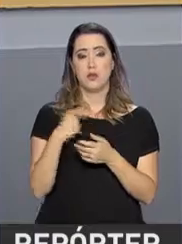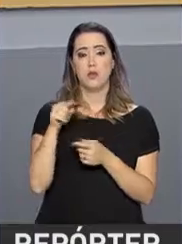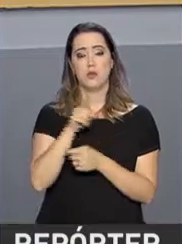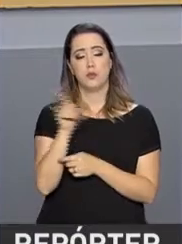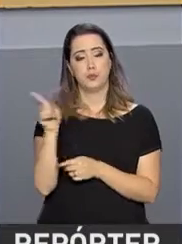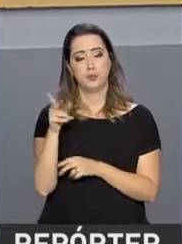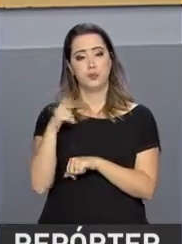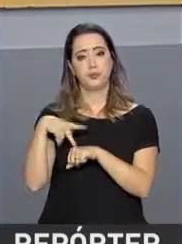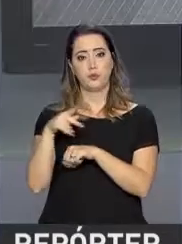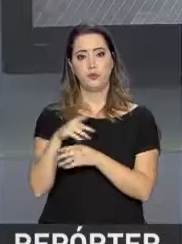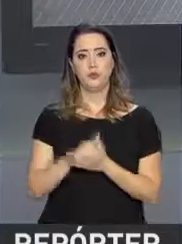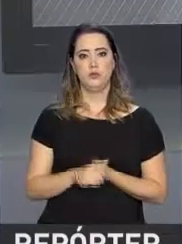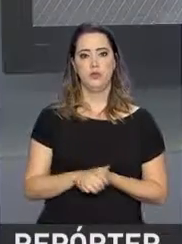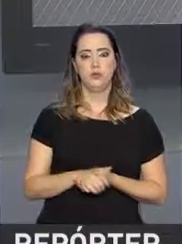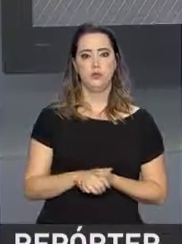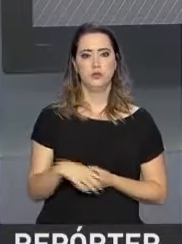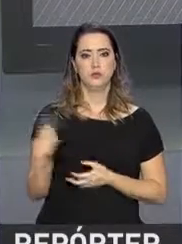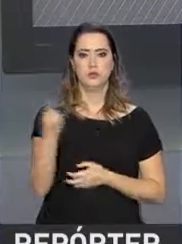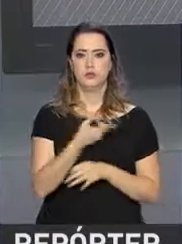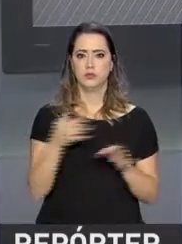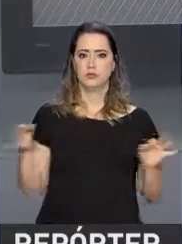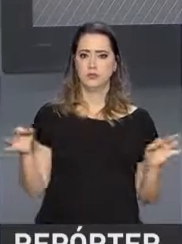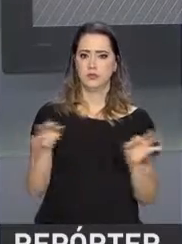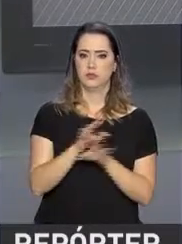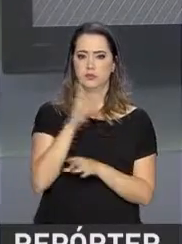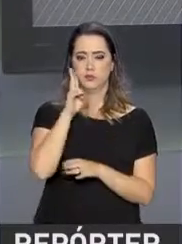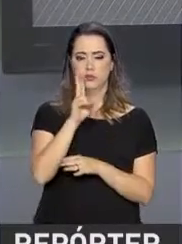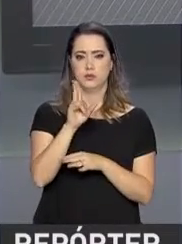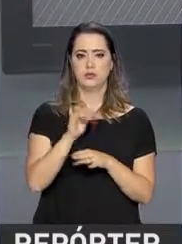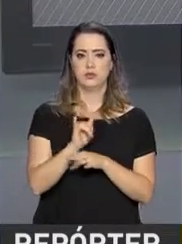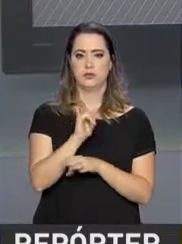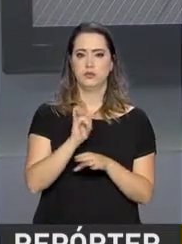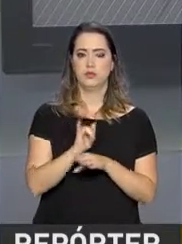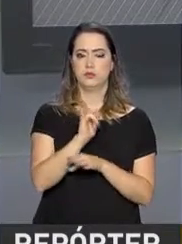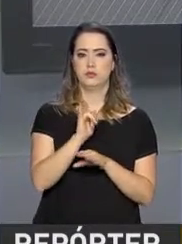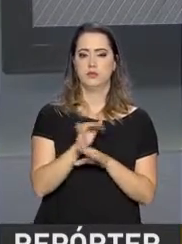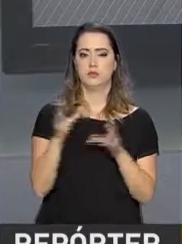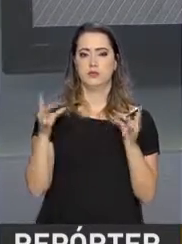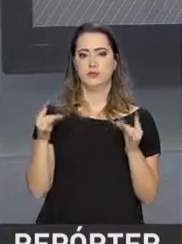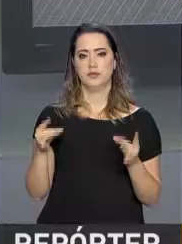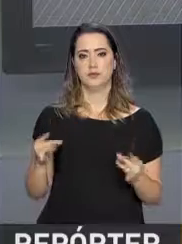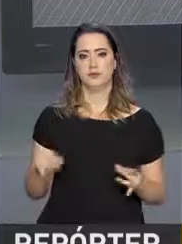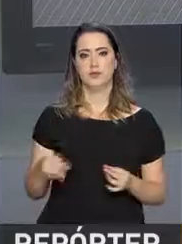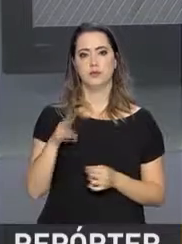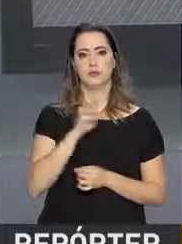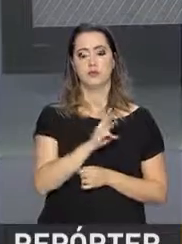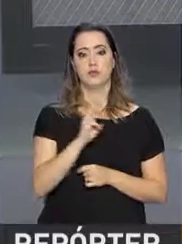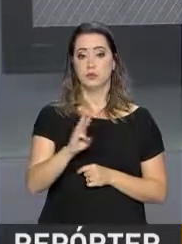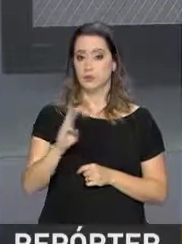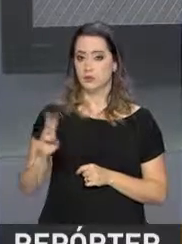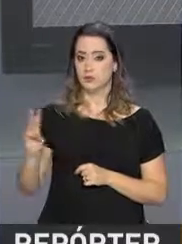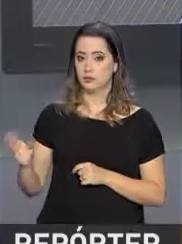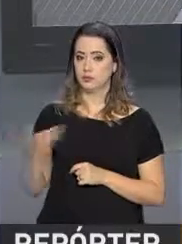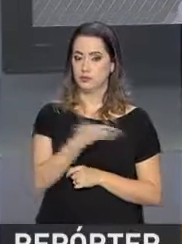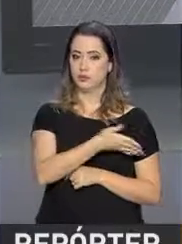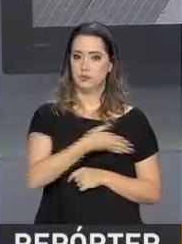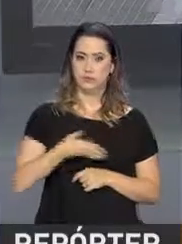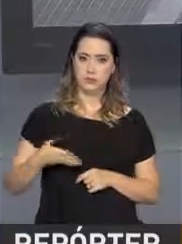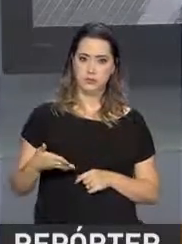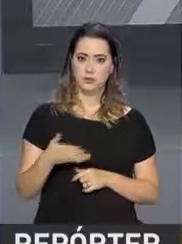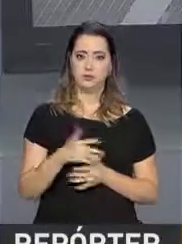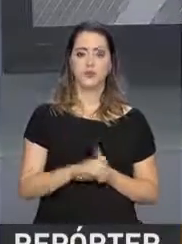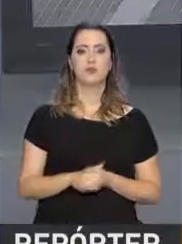cingapura e nós ficamos por aqui você pode rever as reportagens no youtube e toda a nossa programação